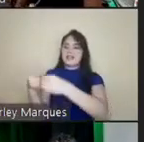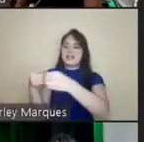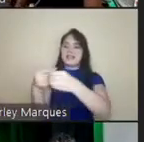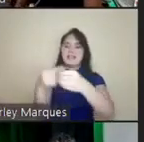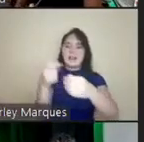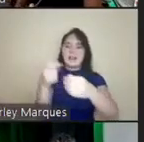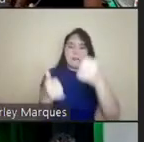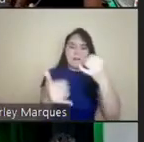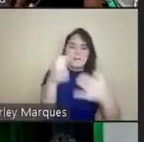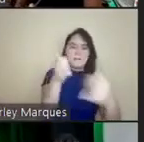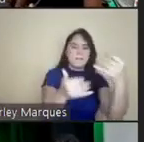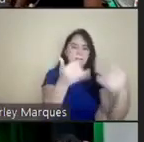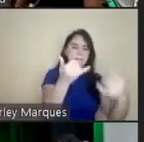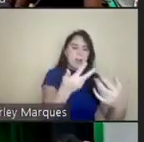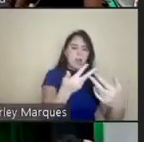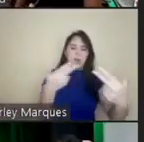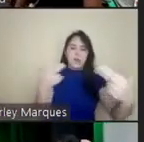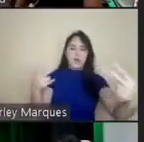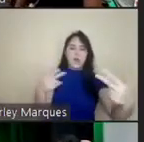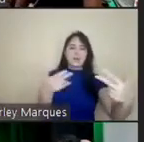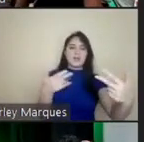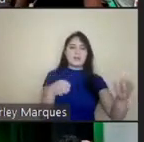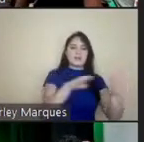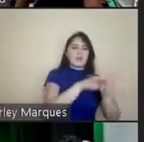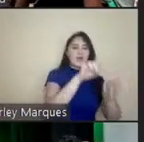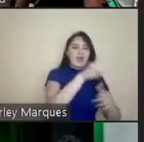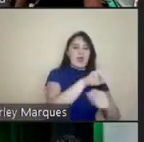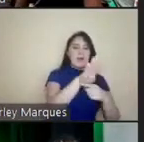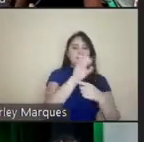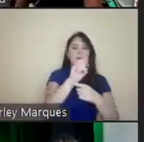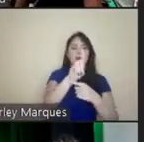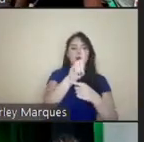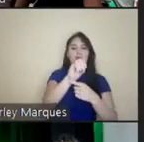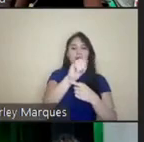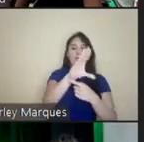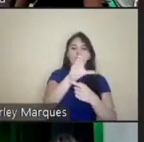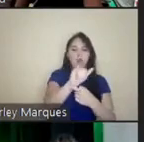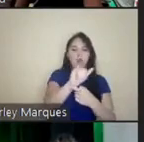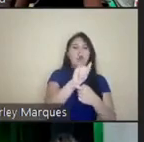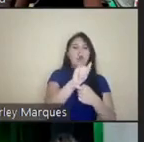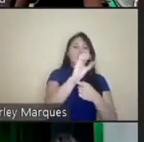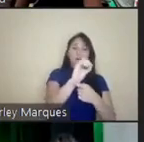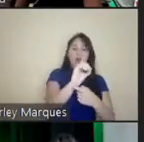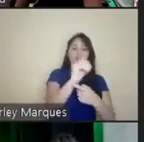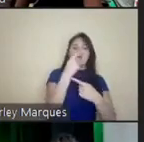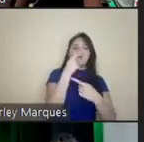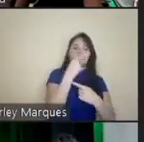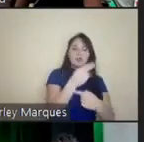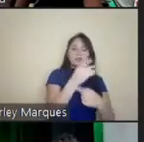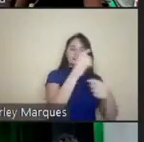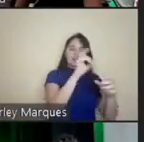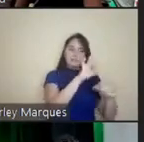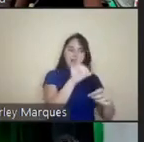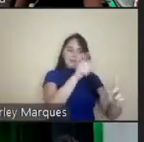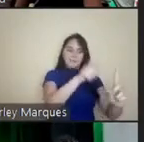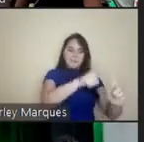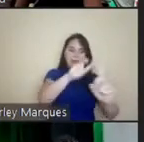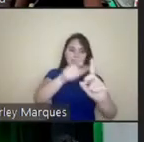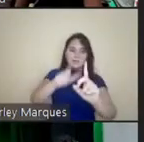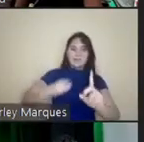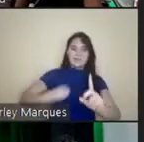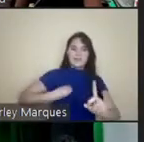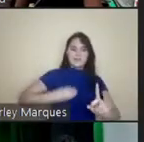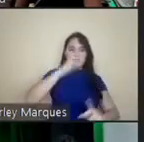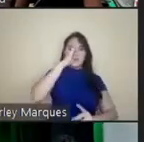chego em Bodocó, vou falando dos personagens, do que eu vivi, e principalmente dessa história da música e dos negros